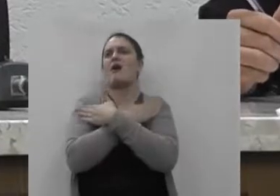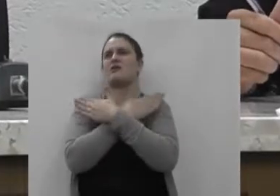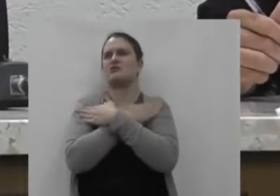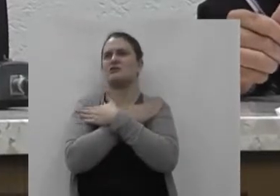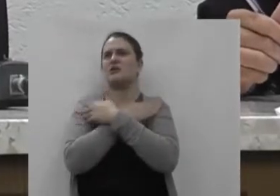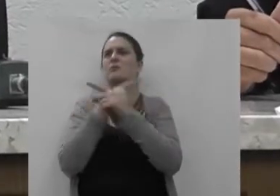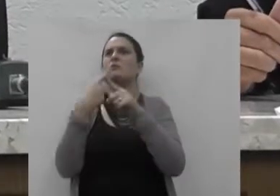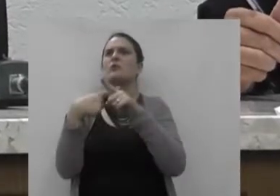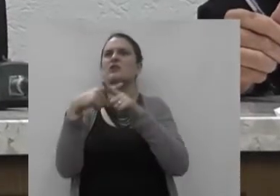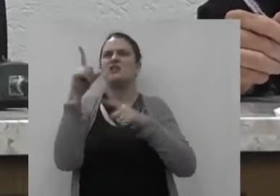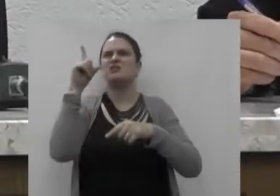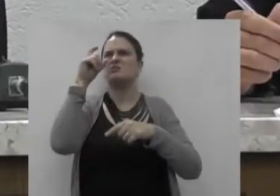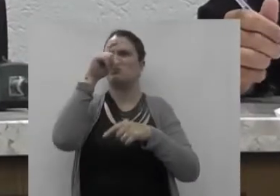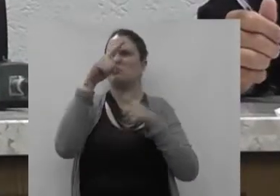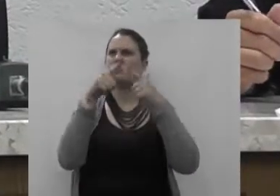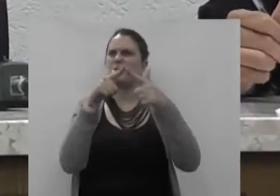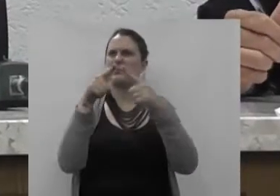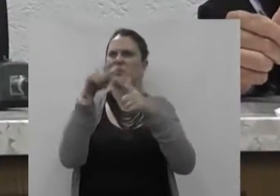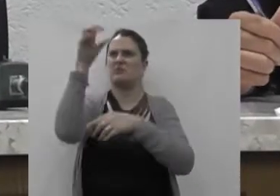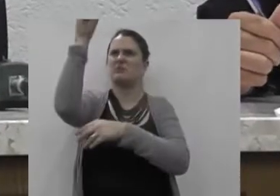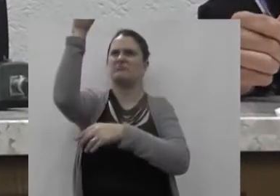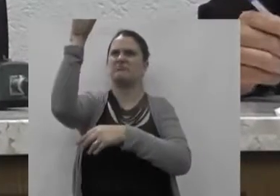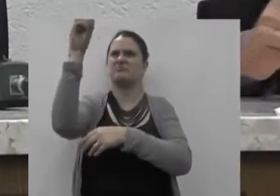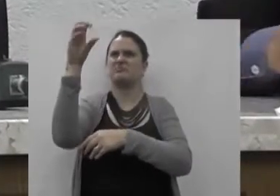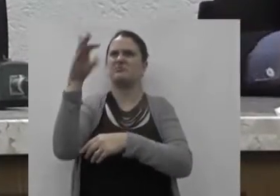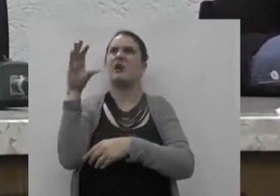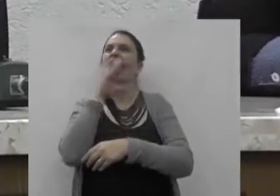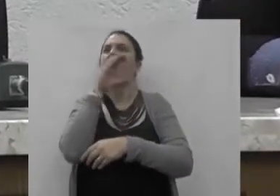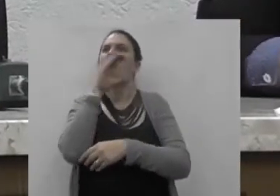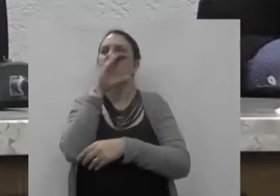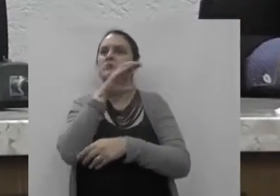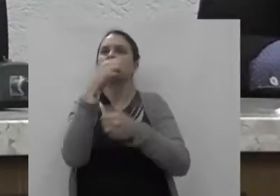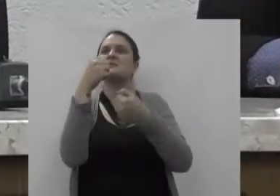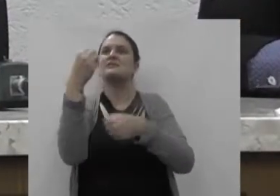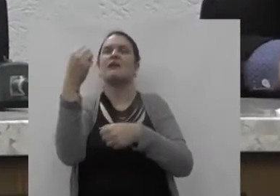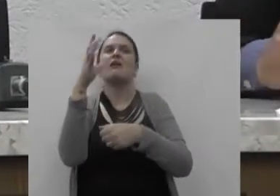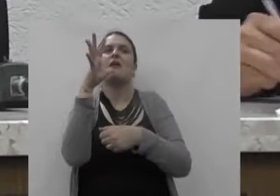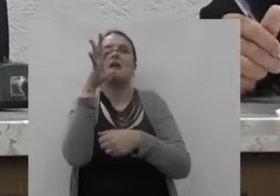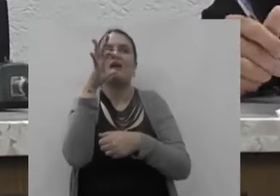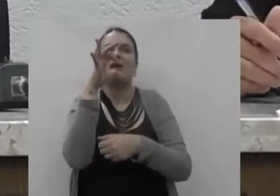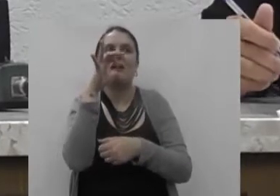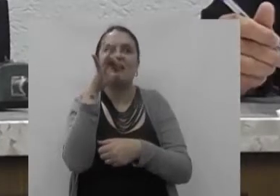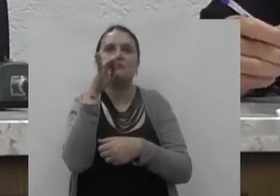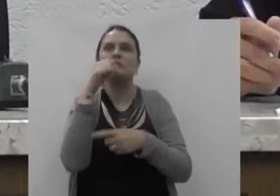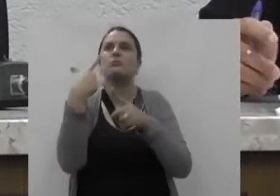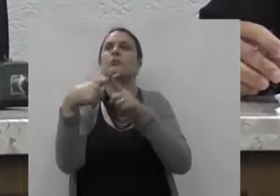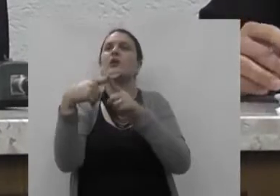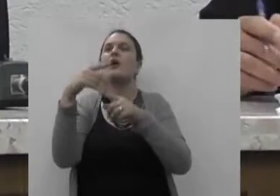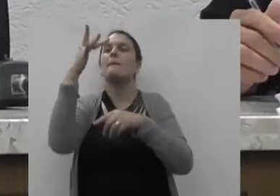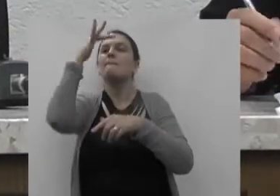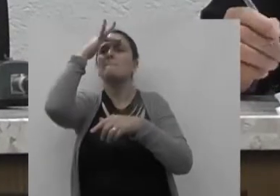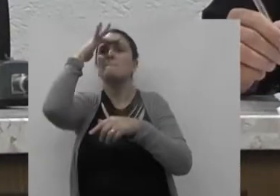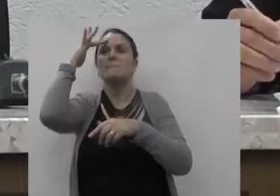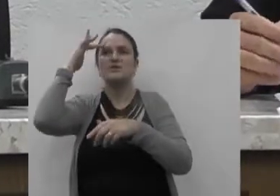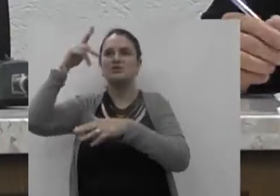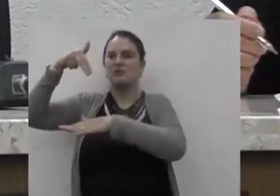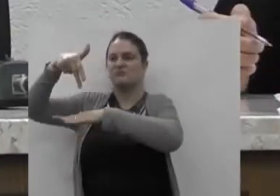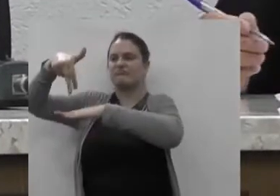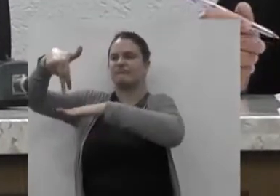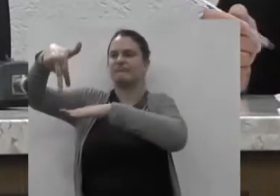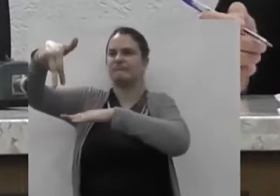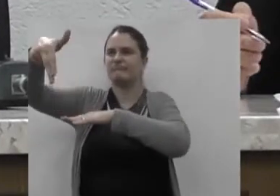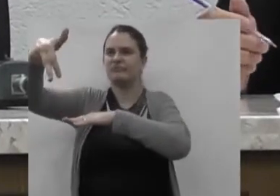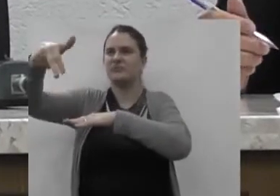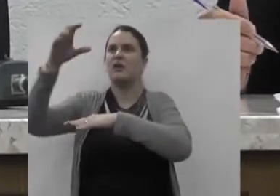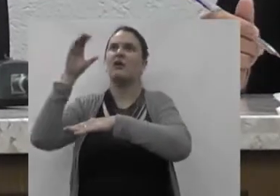3 tempos e também seja instalado um semáforo de sinalização para pedestres. Hoje o semáforo